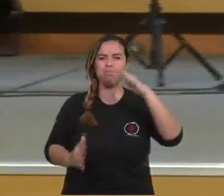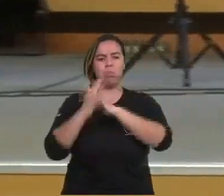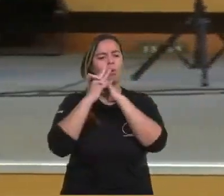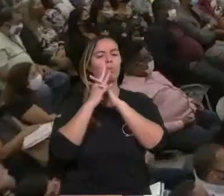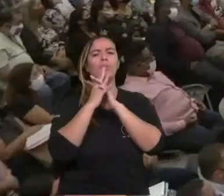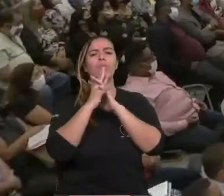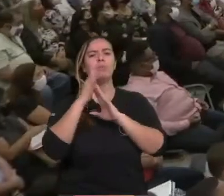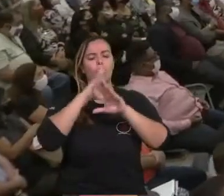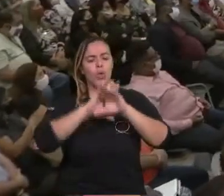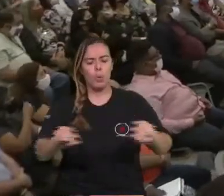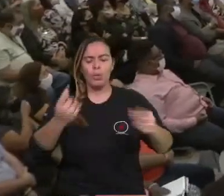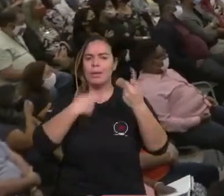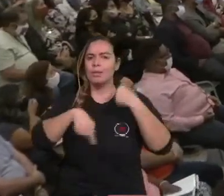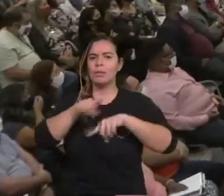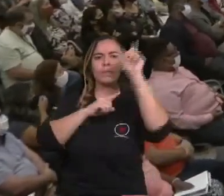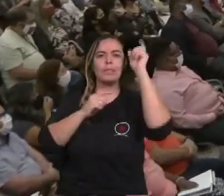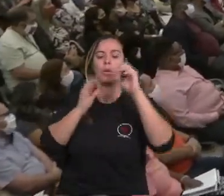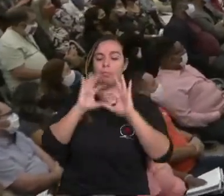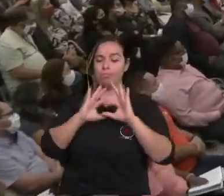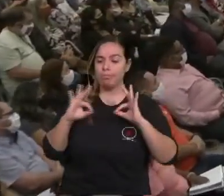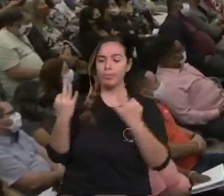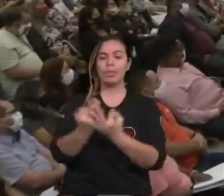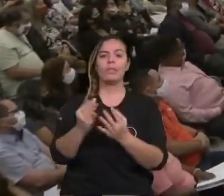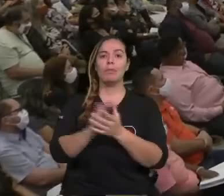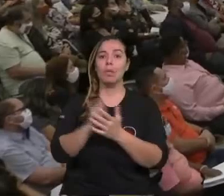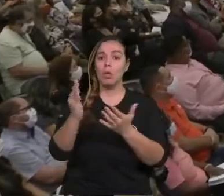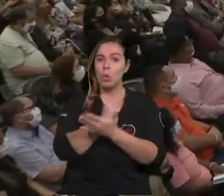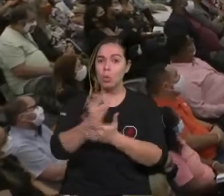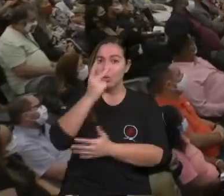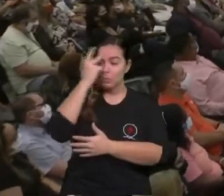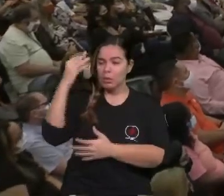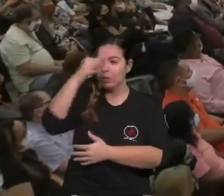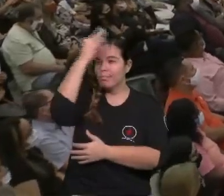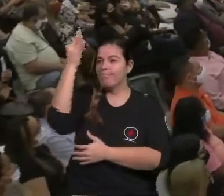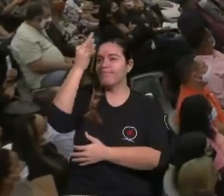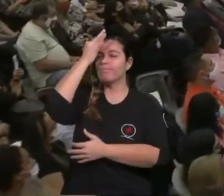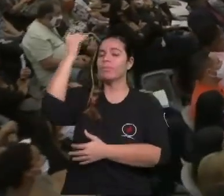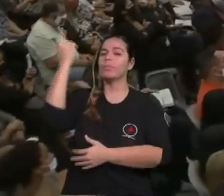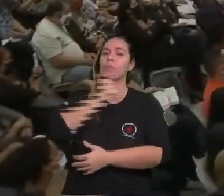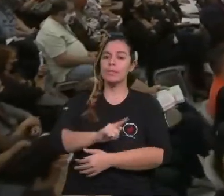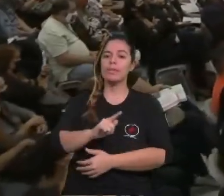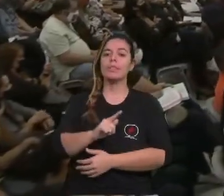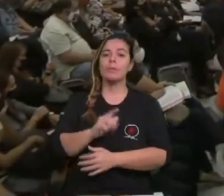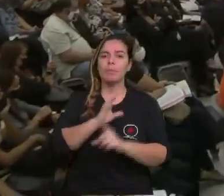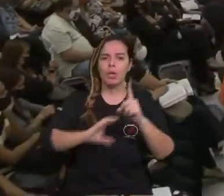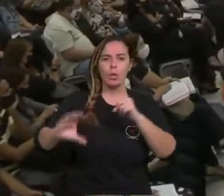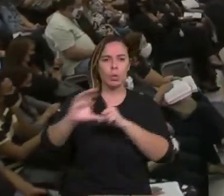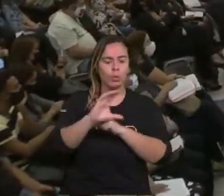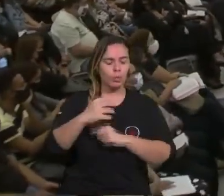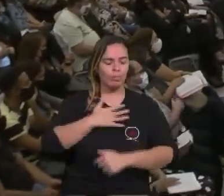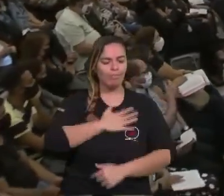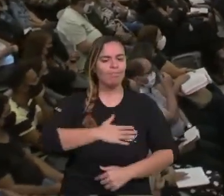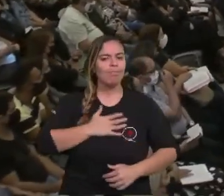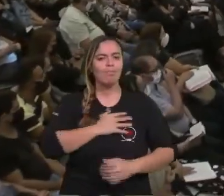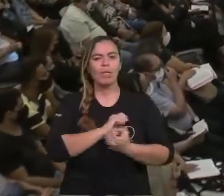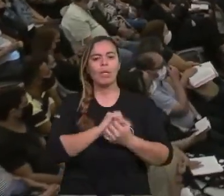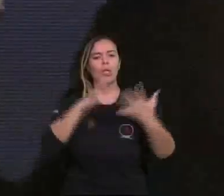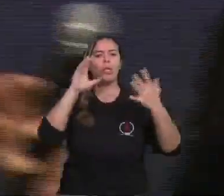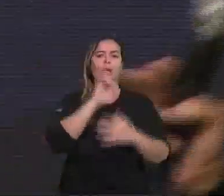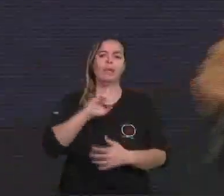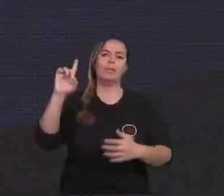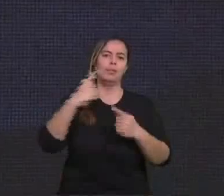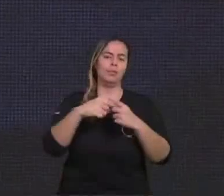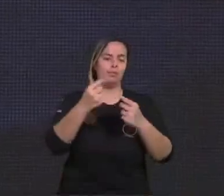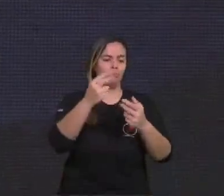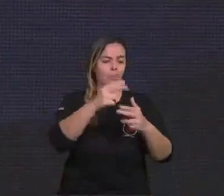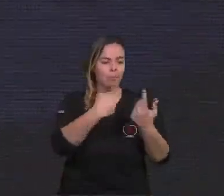cura, vão ver a restauração do casamento. Algumas pessoas vão ser batizadas no Espírito Santo. O culto para elas vai ser uma glória de